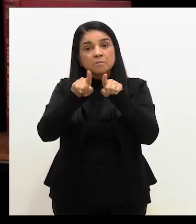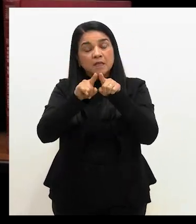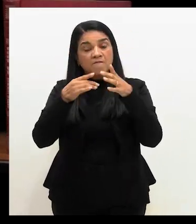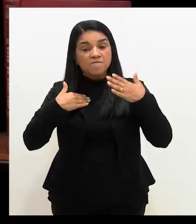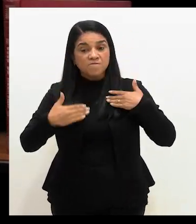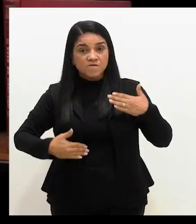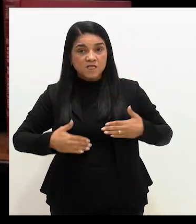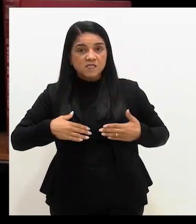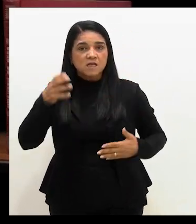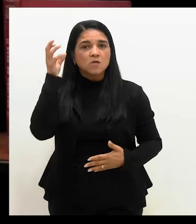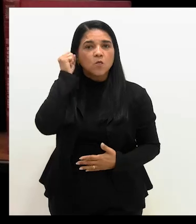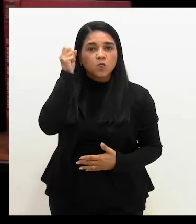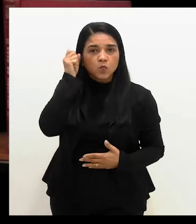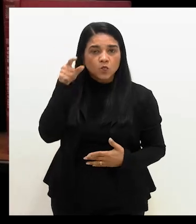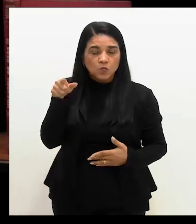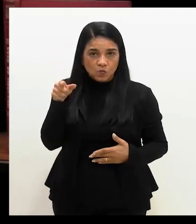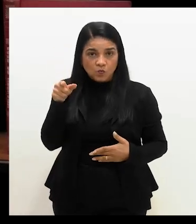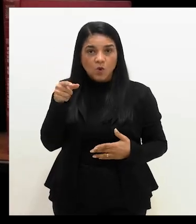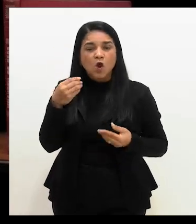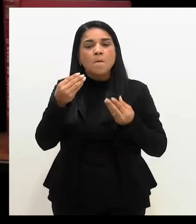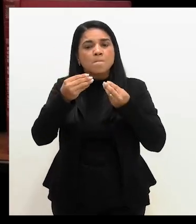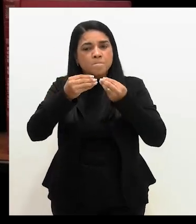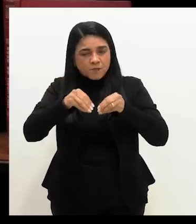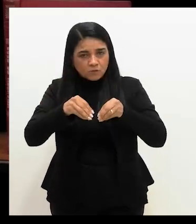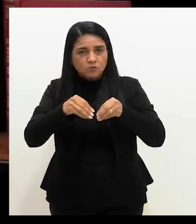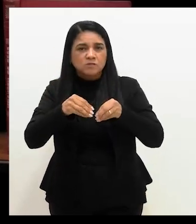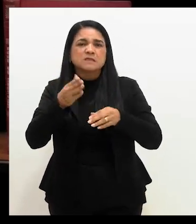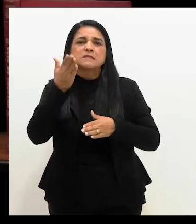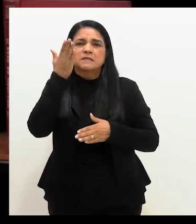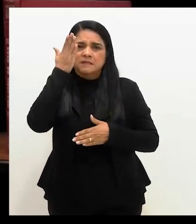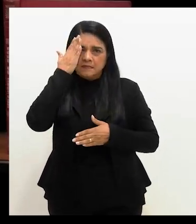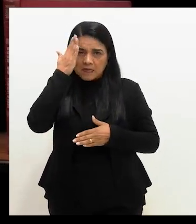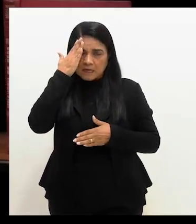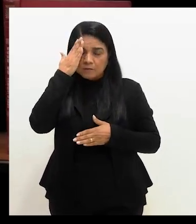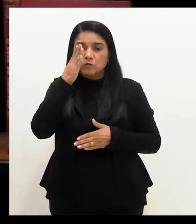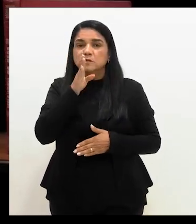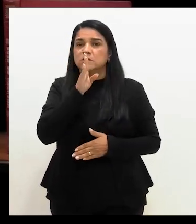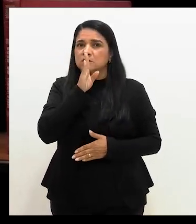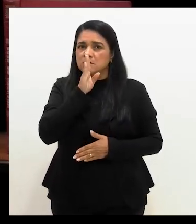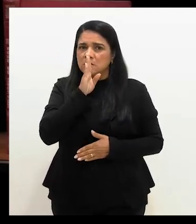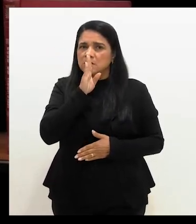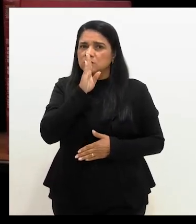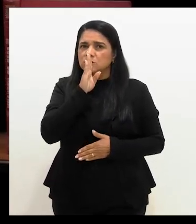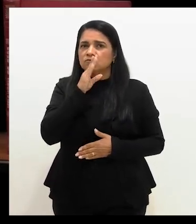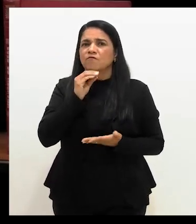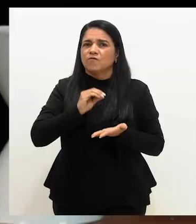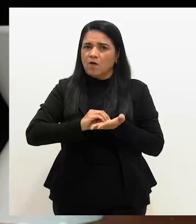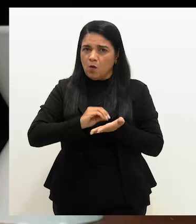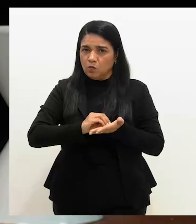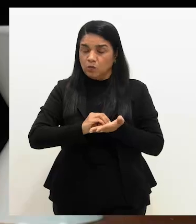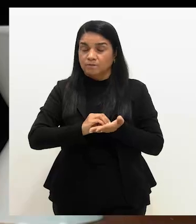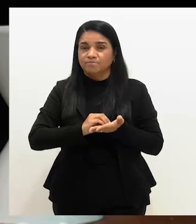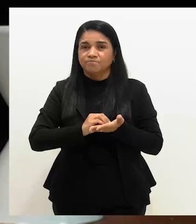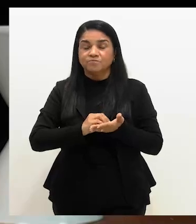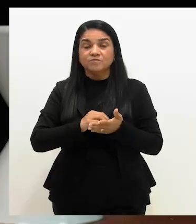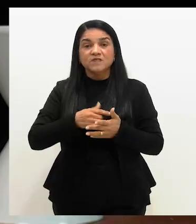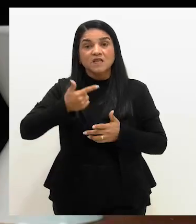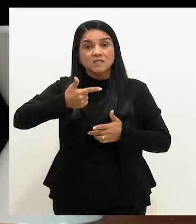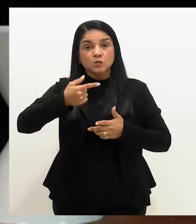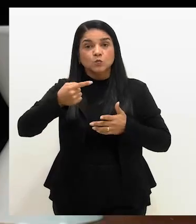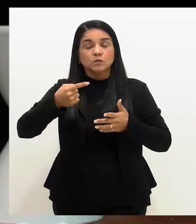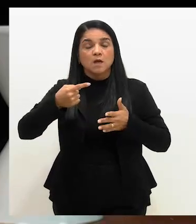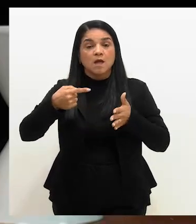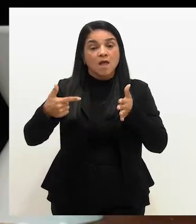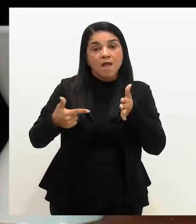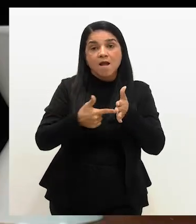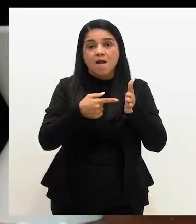mesmo física, auditiva, que a gente sabe que prejudica muito, né? A falta do silêncio. É a segunda maior reclamação do